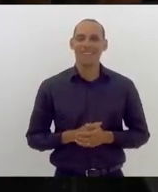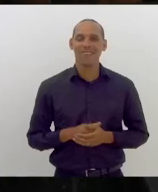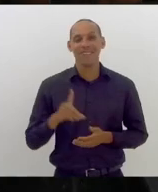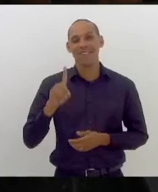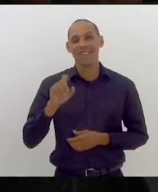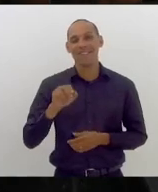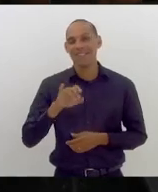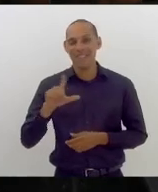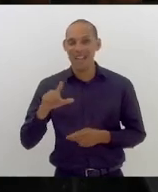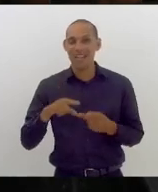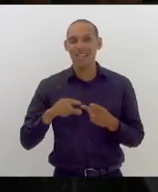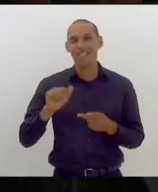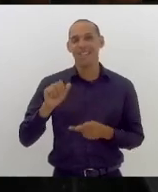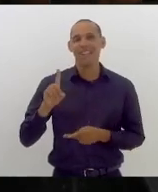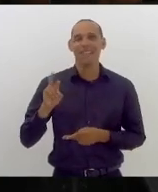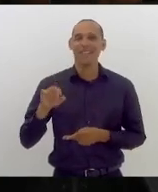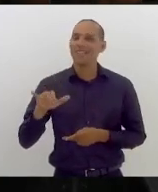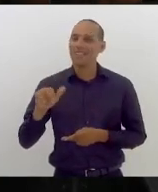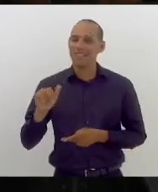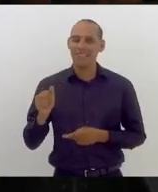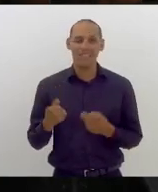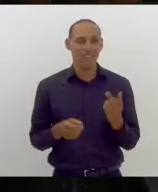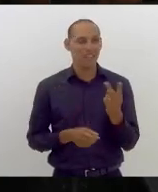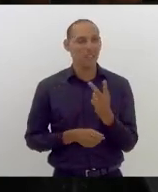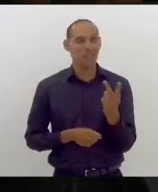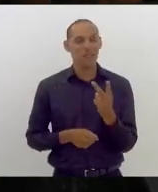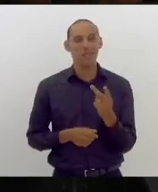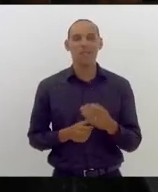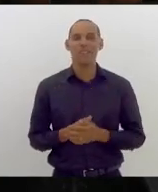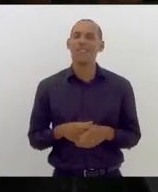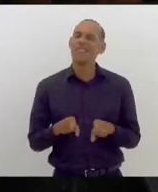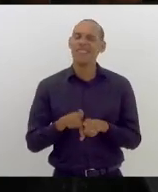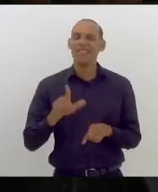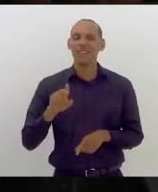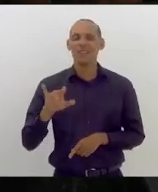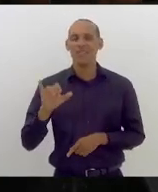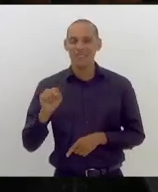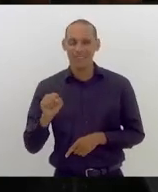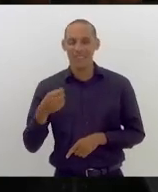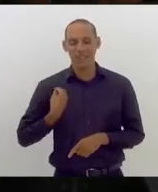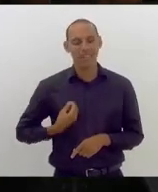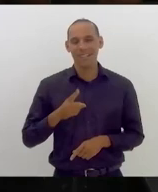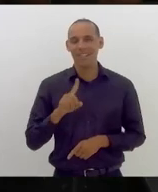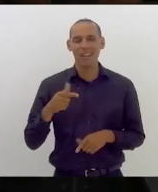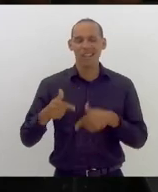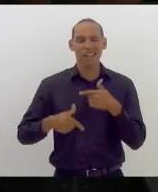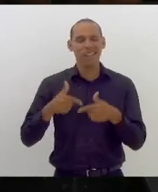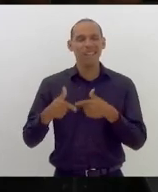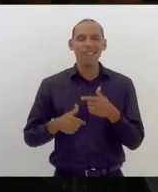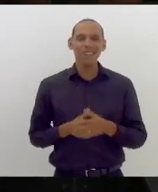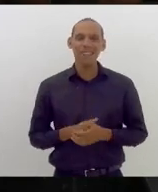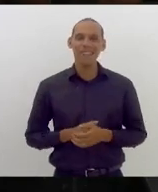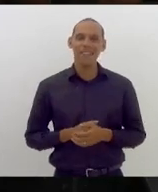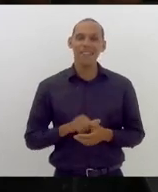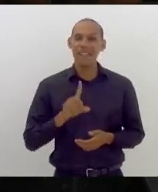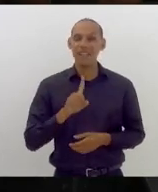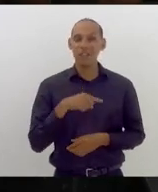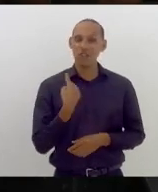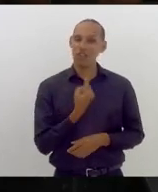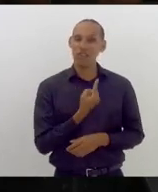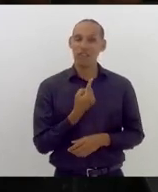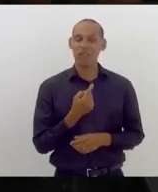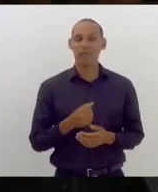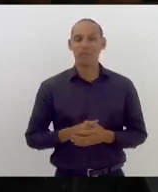Daniel e Adriana, e o Luiz Eduardo, que não está, que está trabalhando. Então, a turma, nós somos